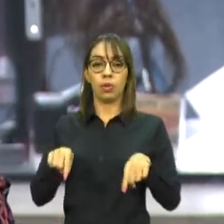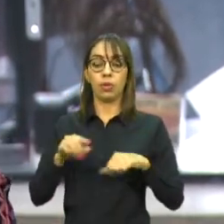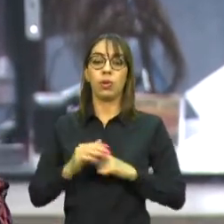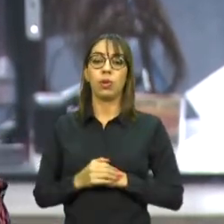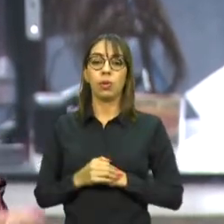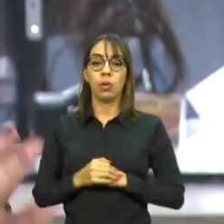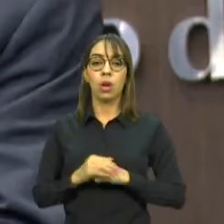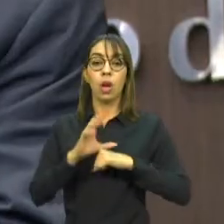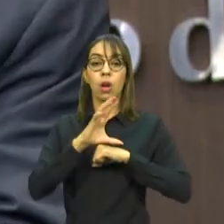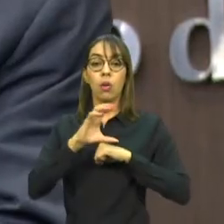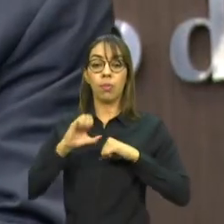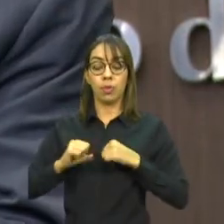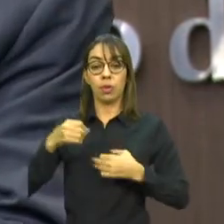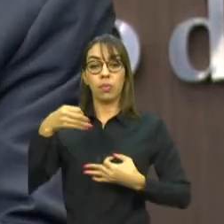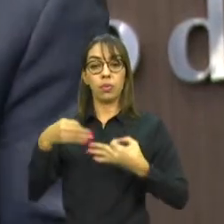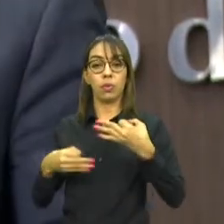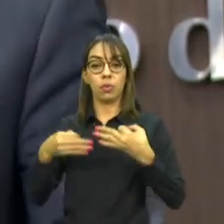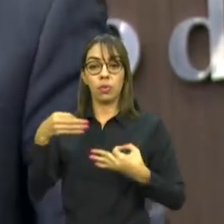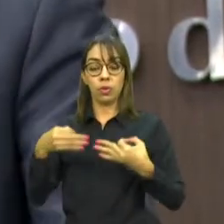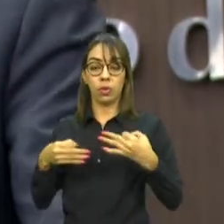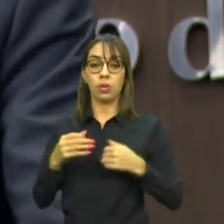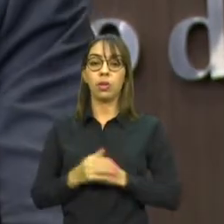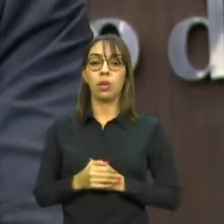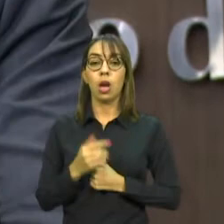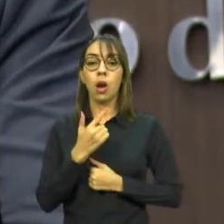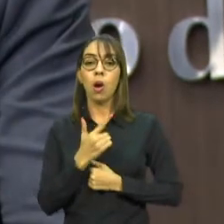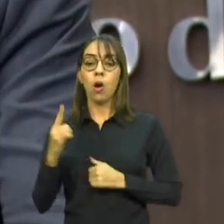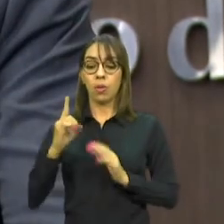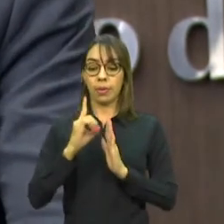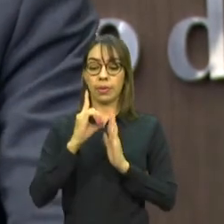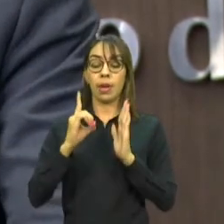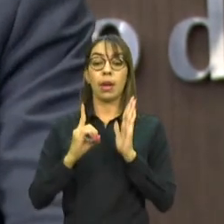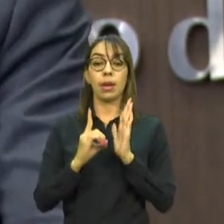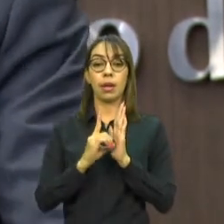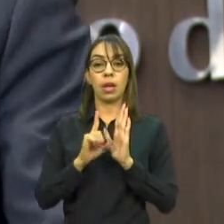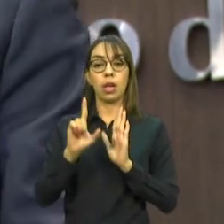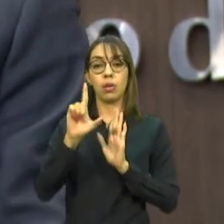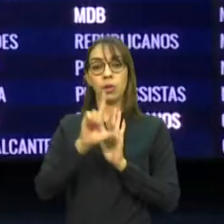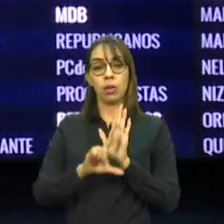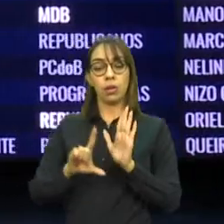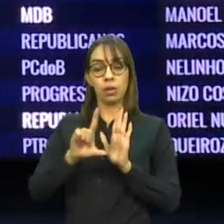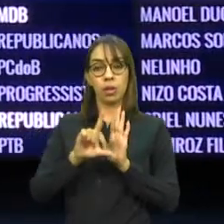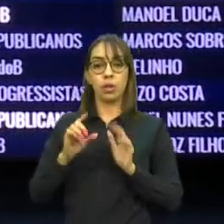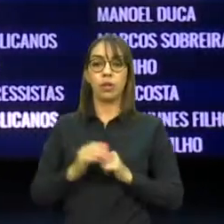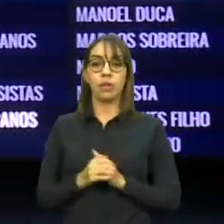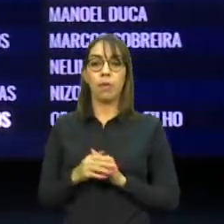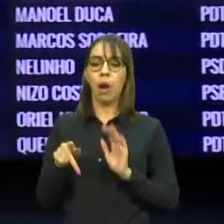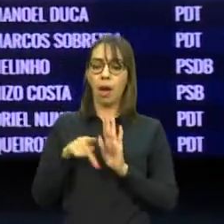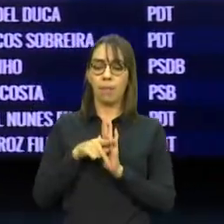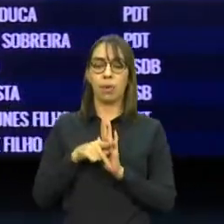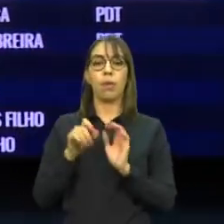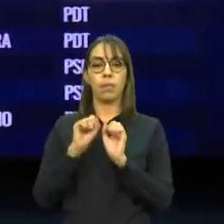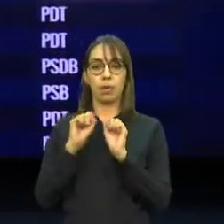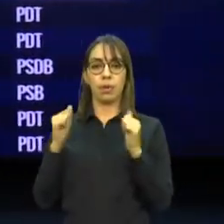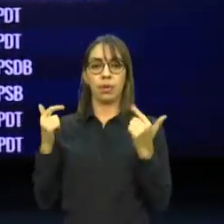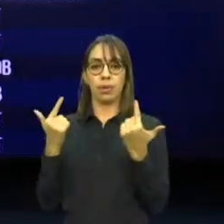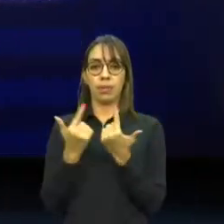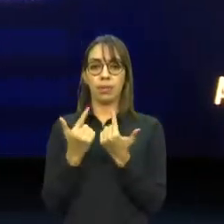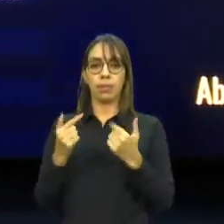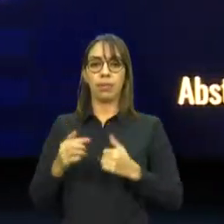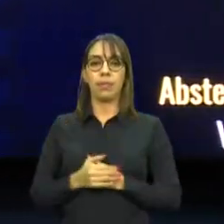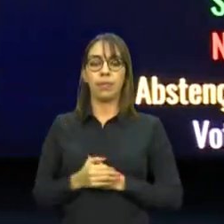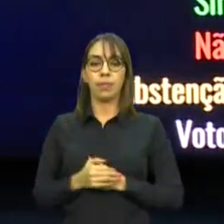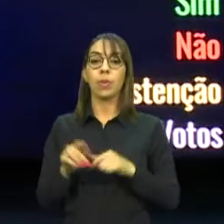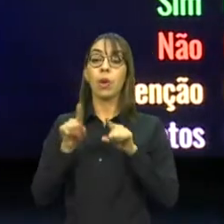Constituição e Justiça, um projeto de decreto legislativo da mesa diretora da Casa e um projeto de lei do deputado